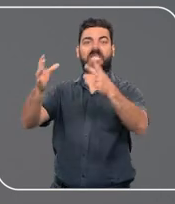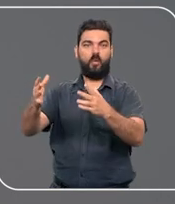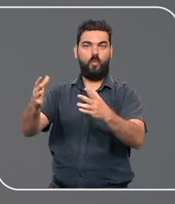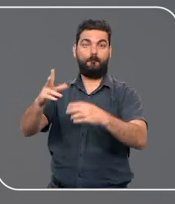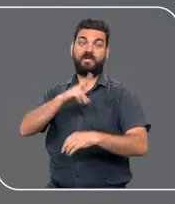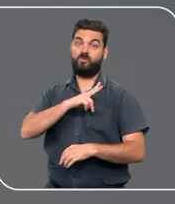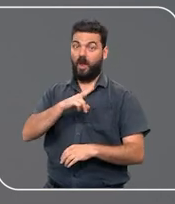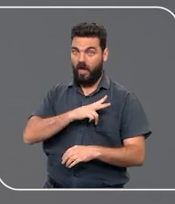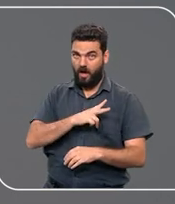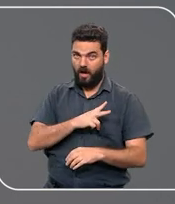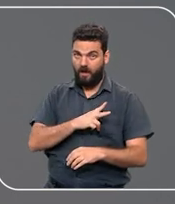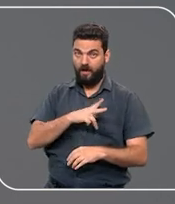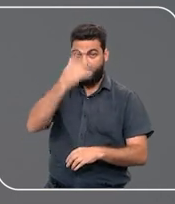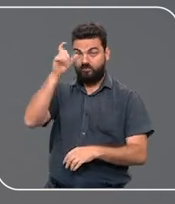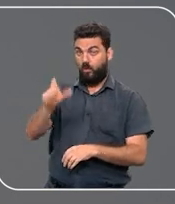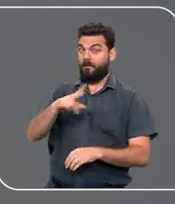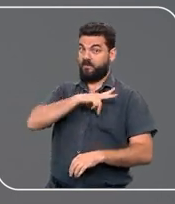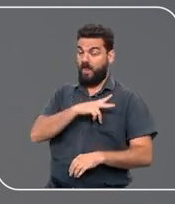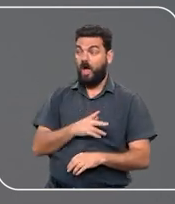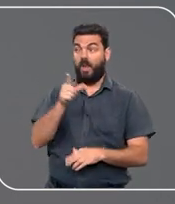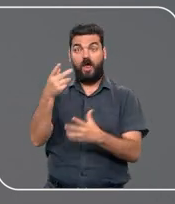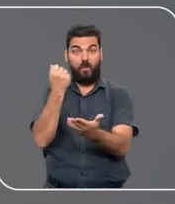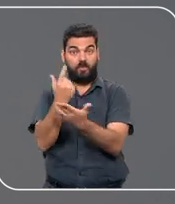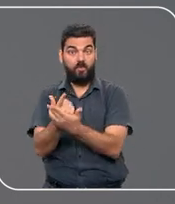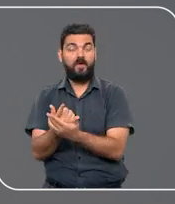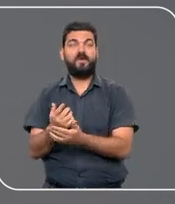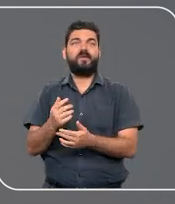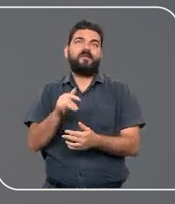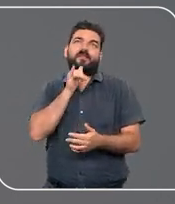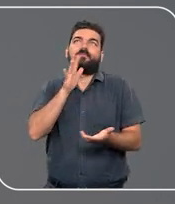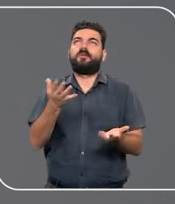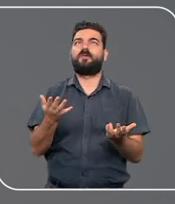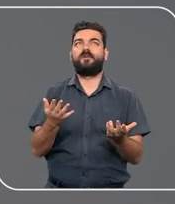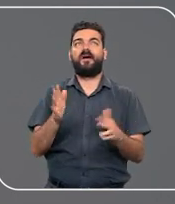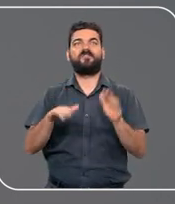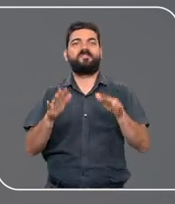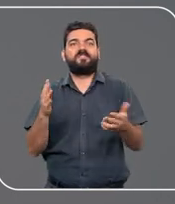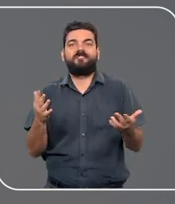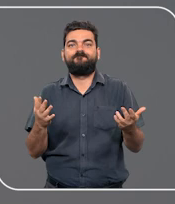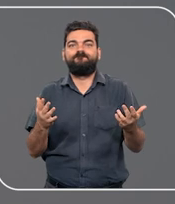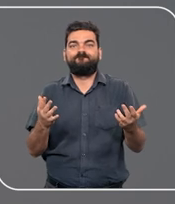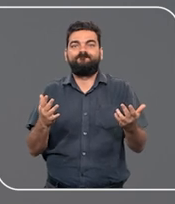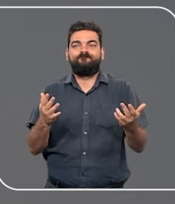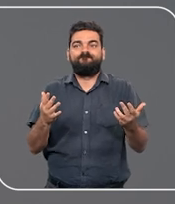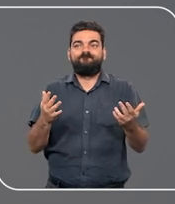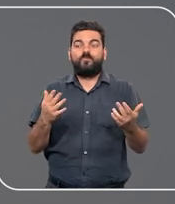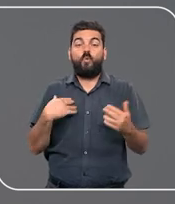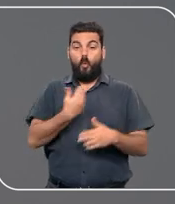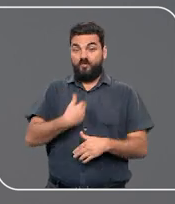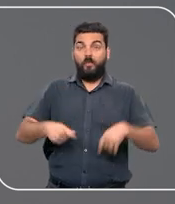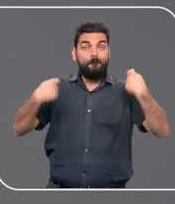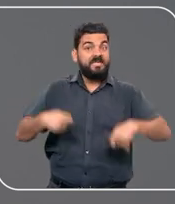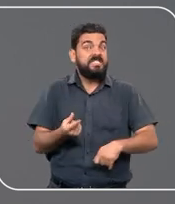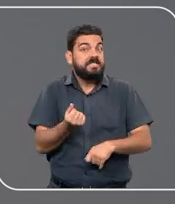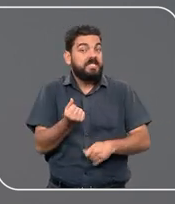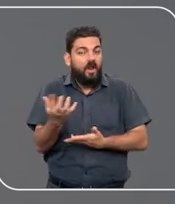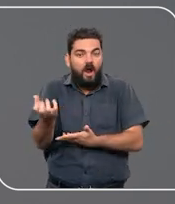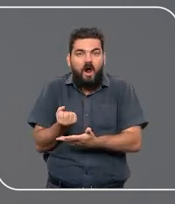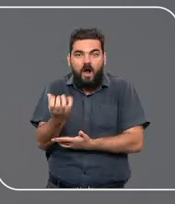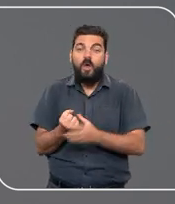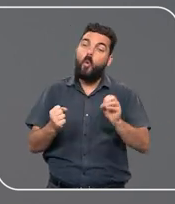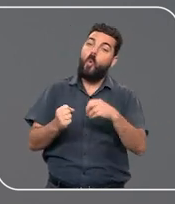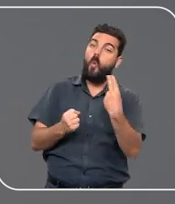instituição pública para o setor privado isso acontece por exemplo quando há necessidade de levantar